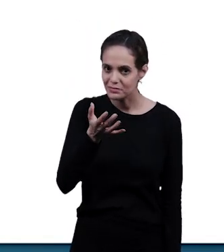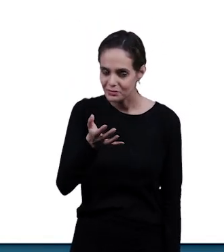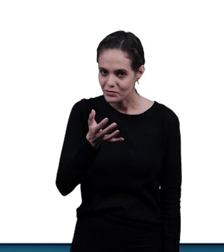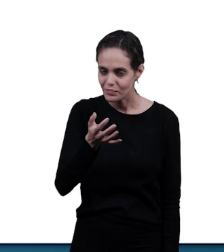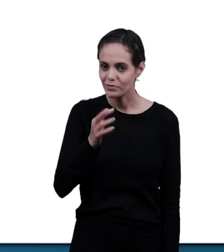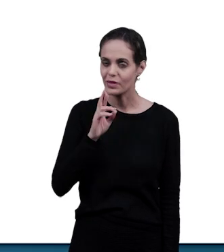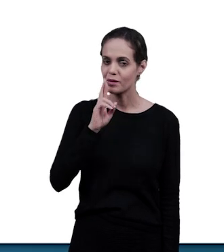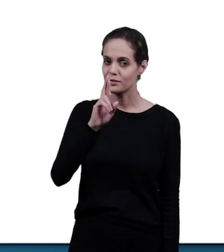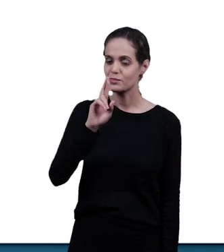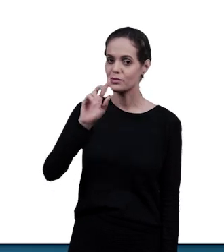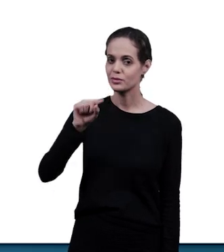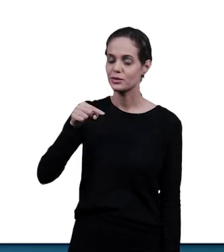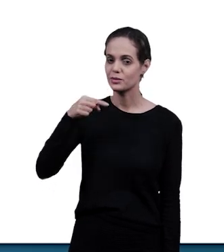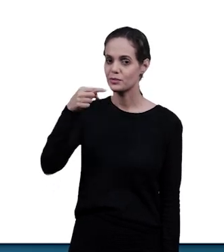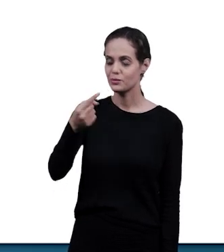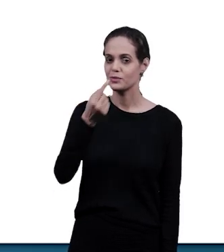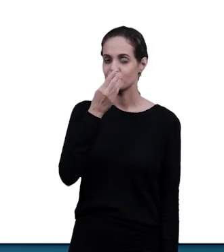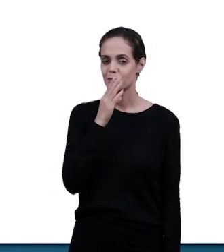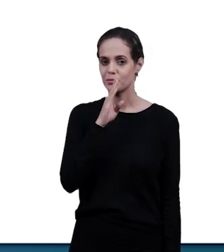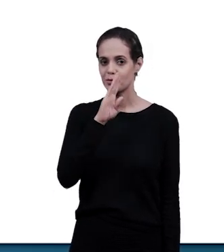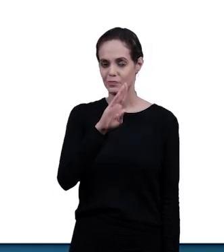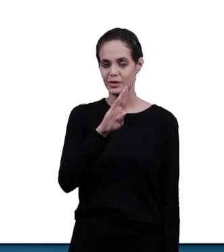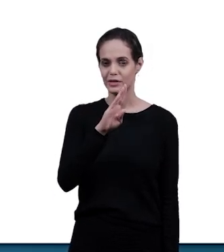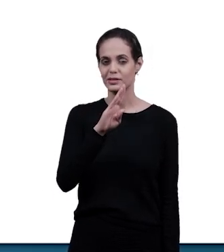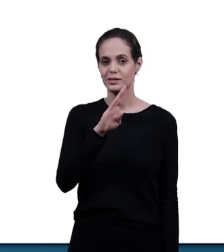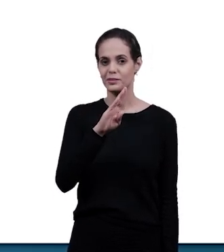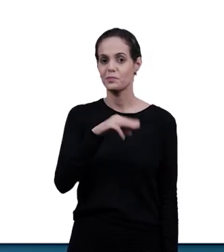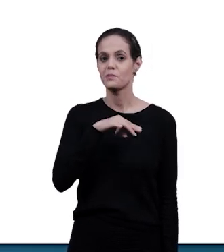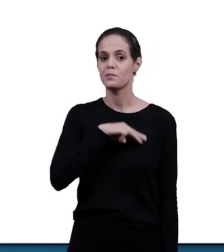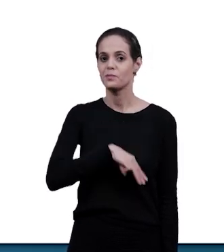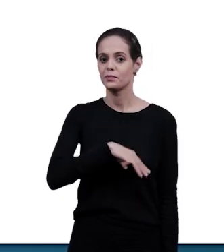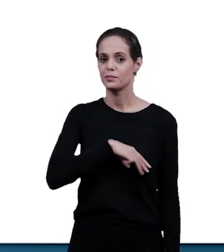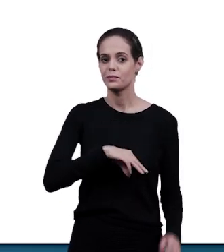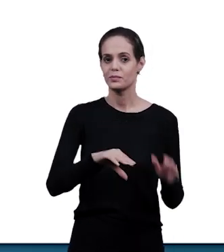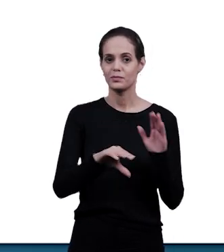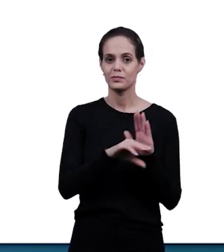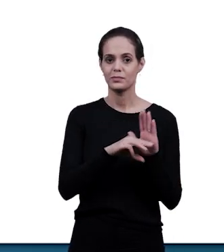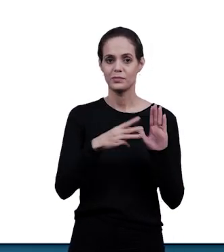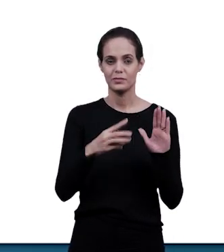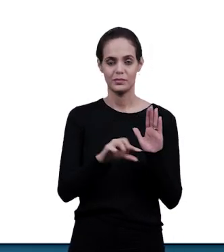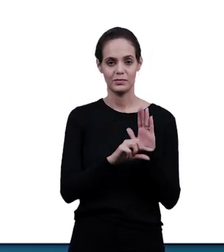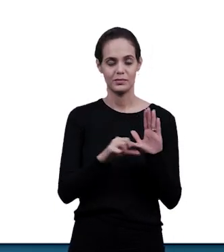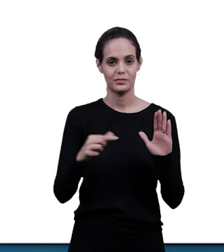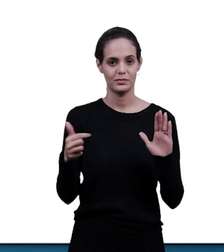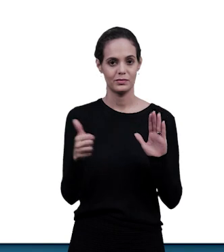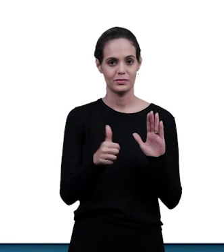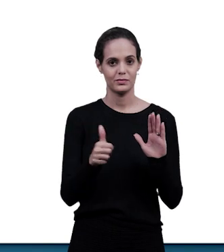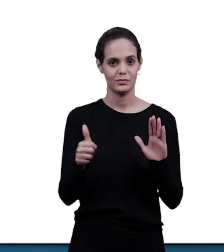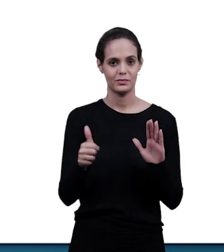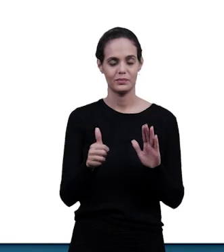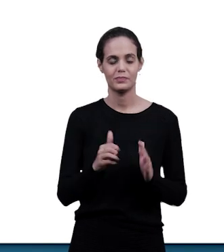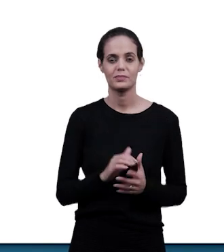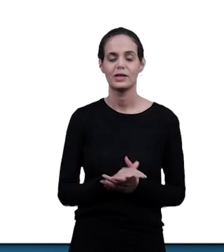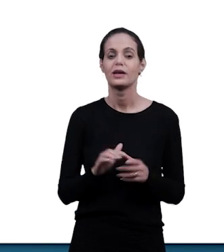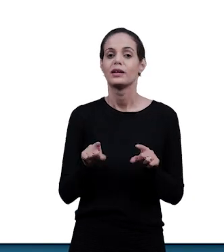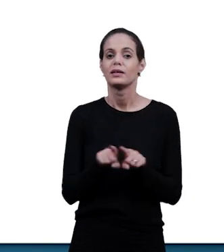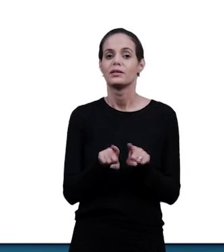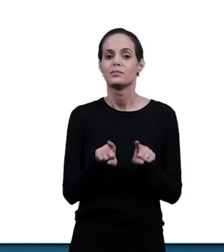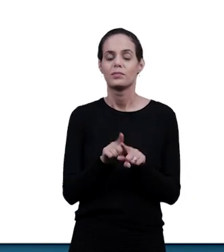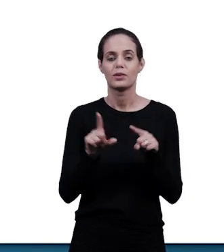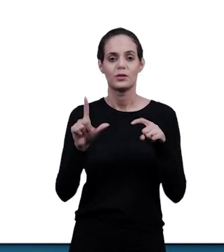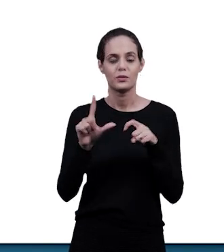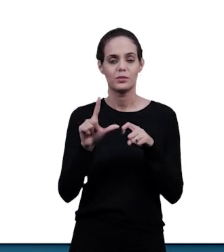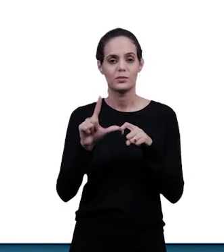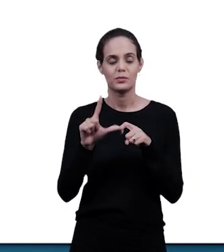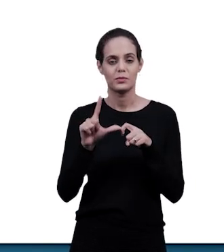Santo? Responda depois de ler a promessa que está no Evangelho de Mateus, capítulo 3, verso 11, e